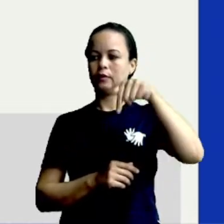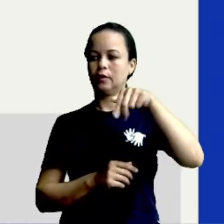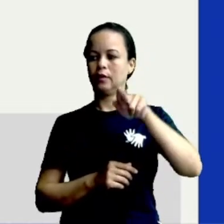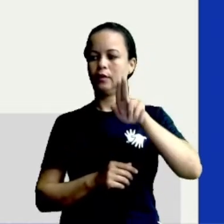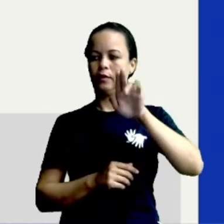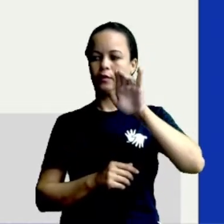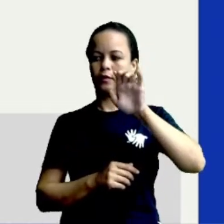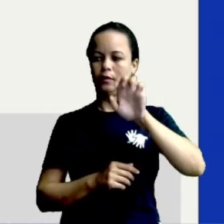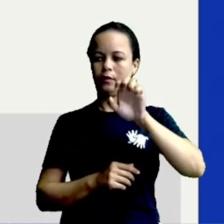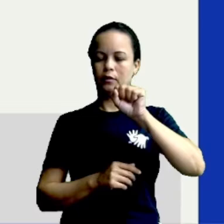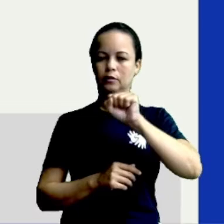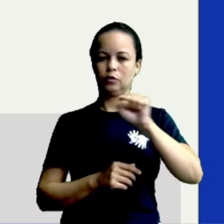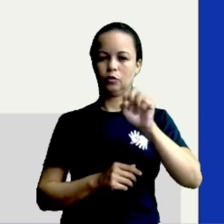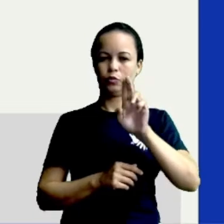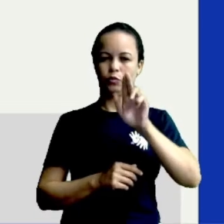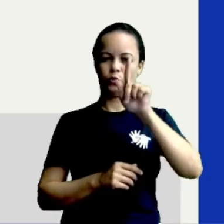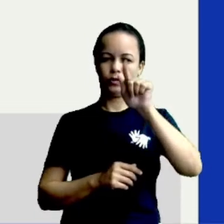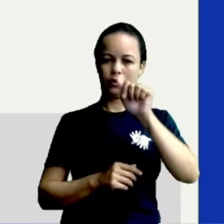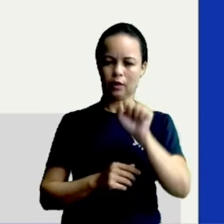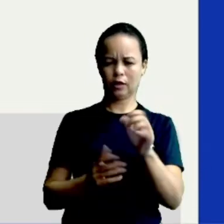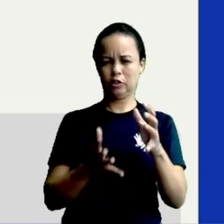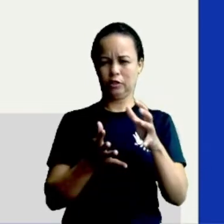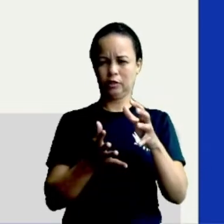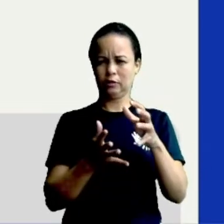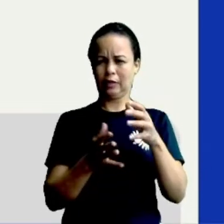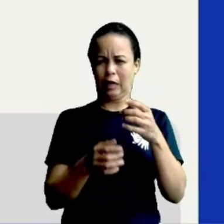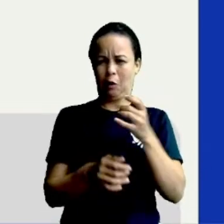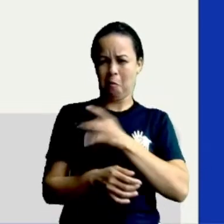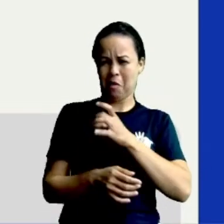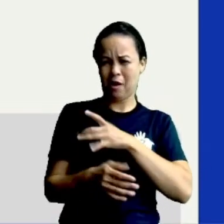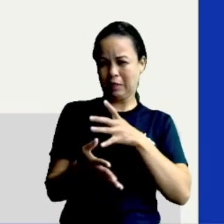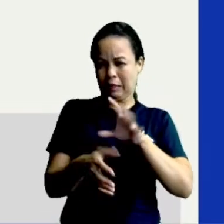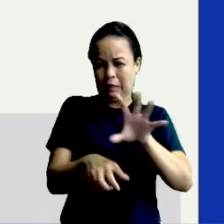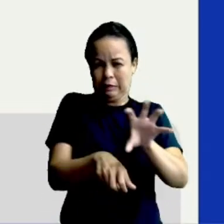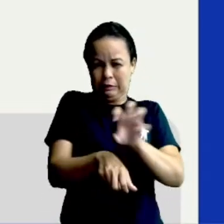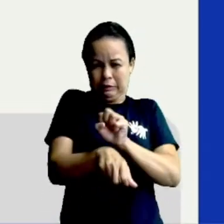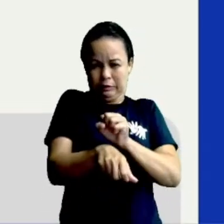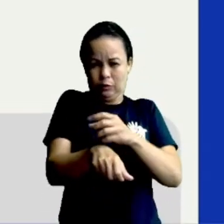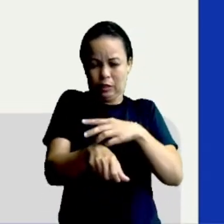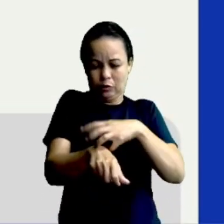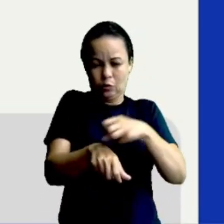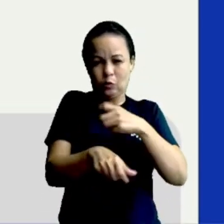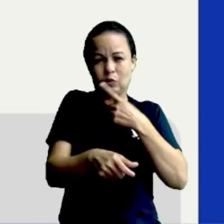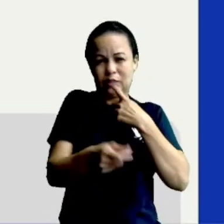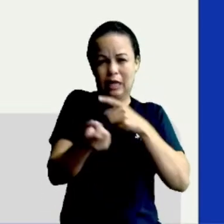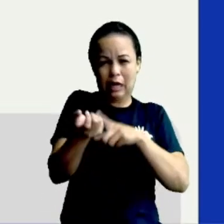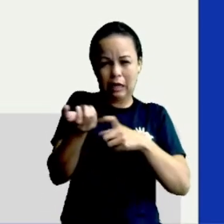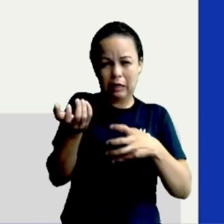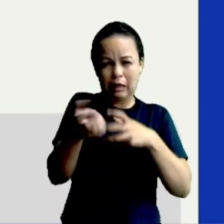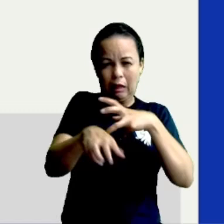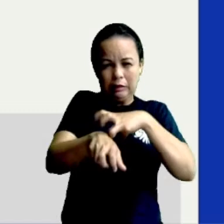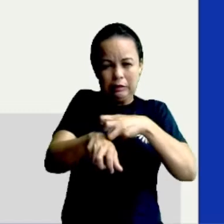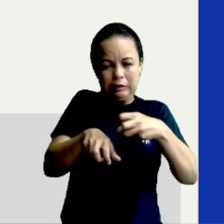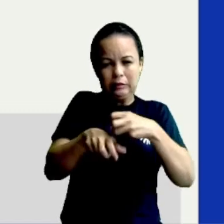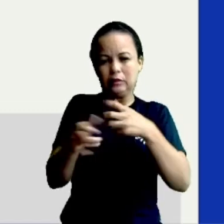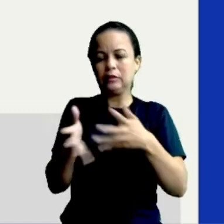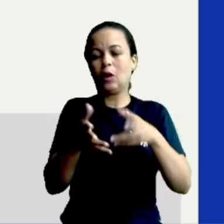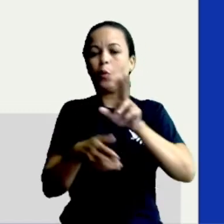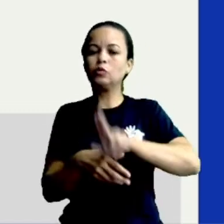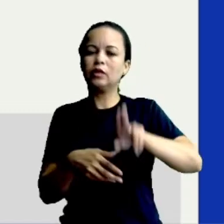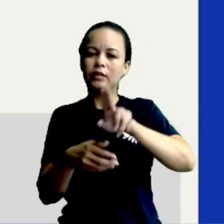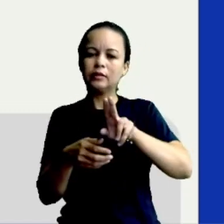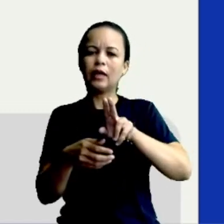sanguessuga fica logo com medo, eu quero ninguém sugando meu sangue, né? Então, os sanguessugas, eles são utilizados